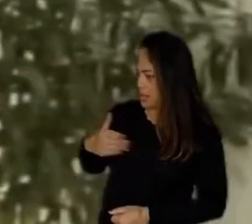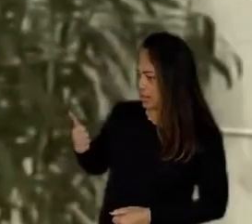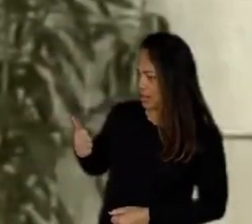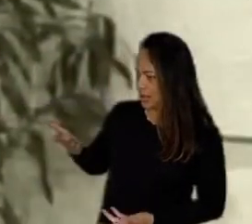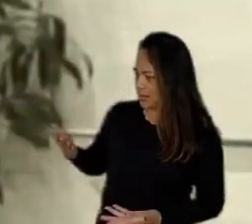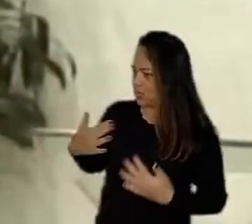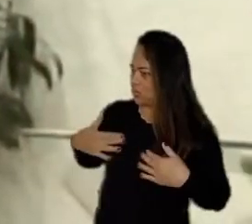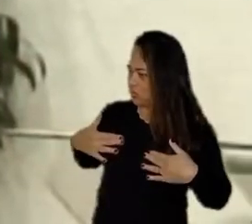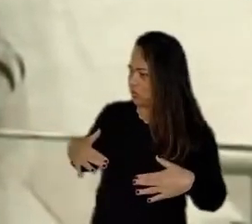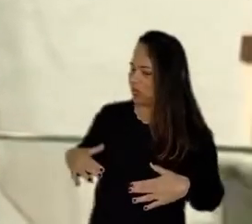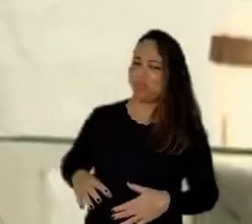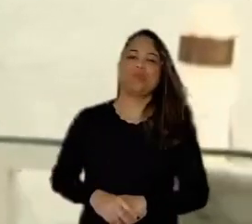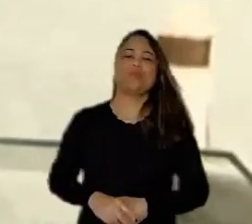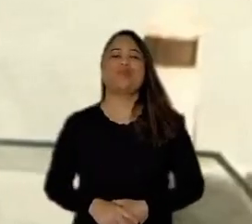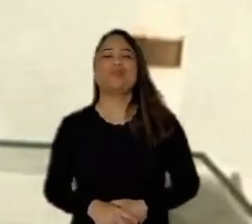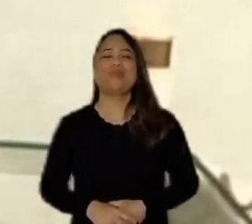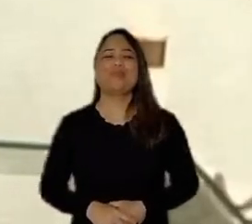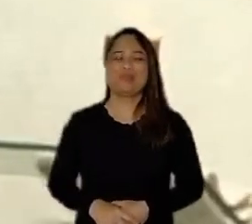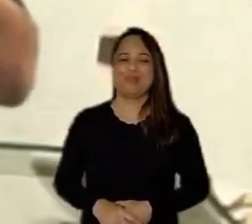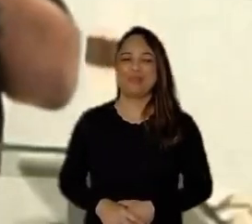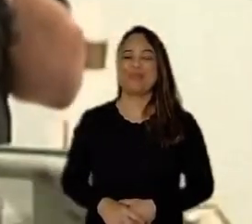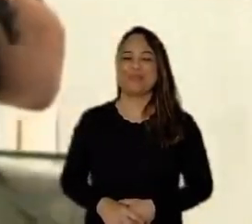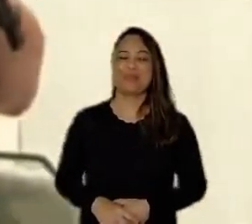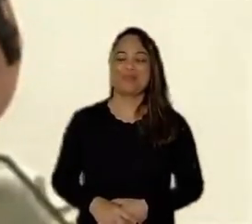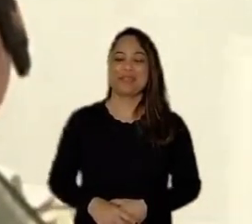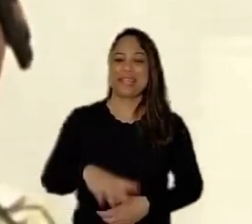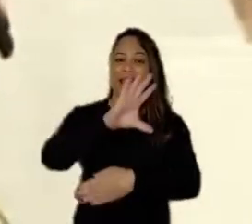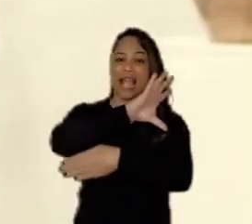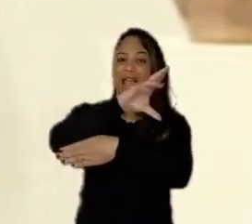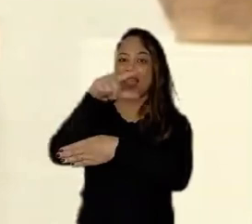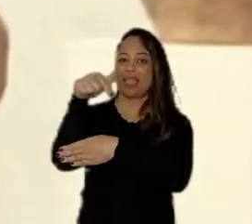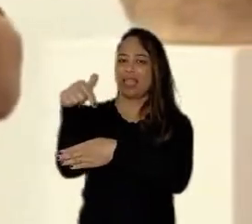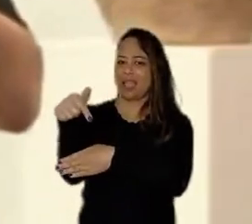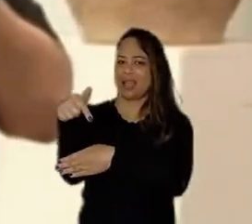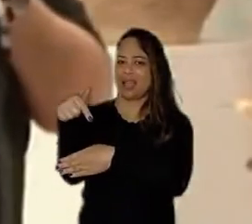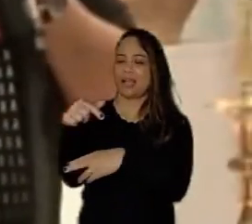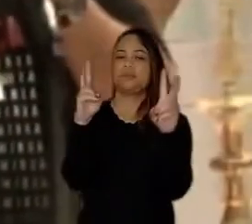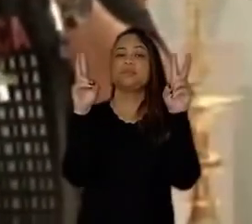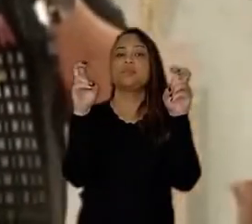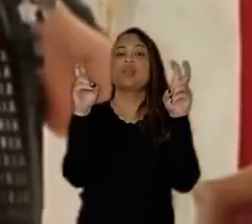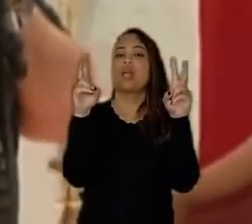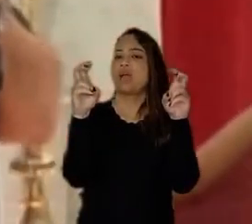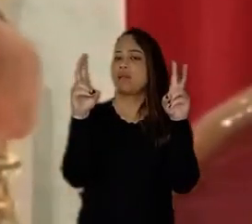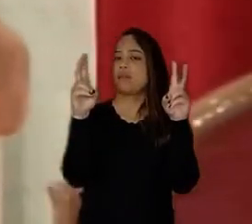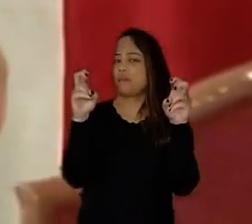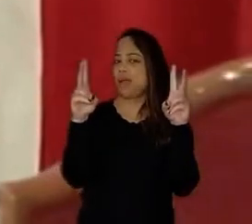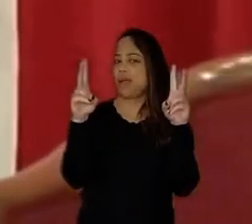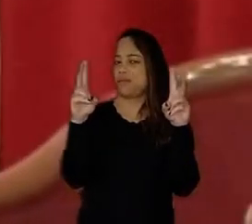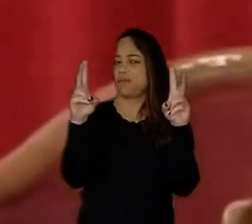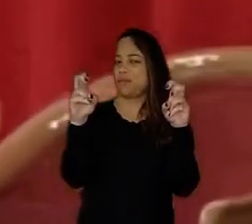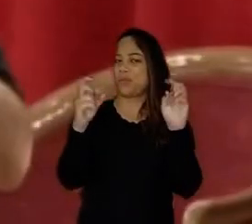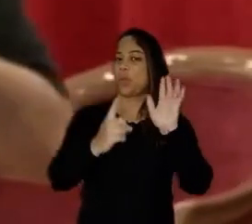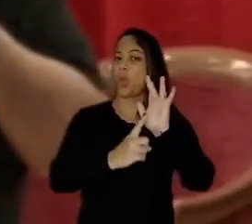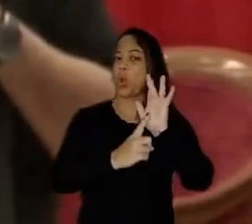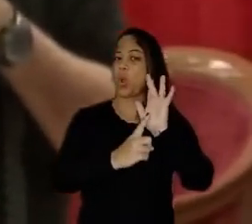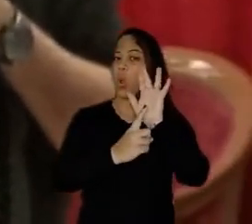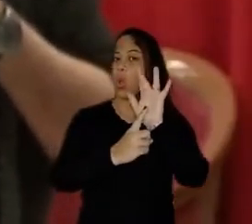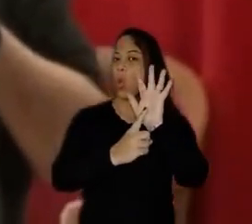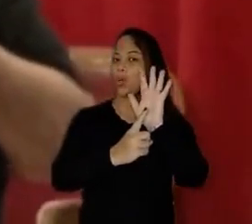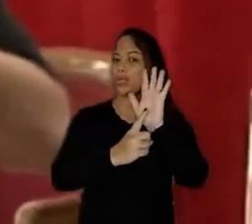Tranquilo. Nós estamos nesse cerco de Jericó meditando sobre a lamparina que